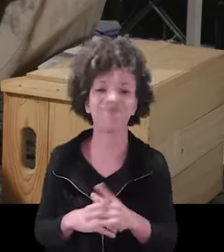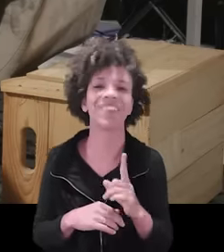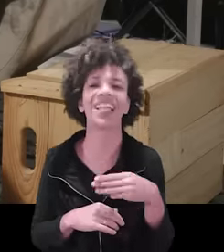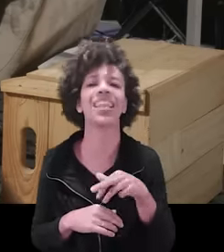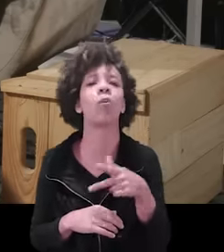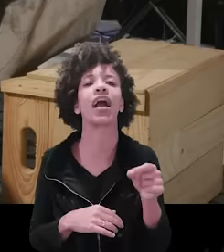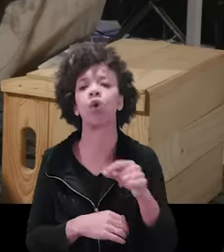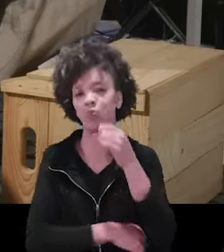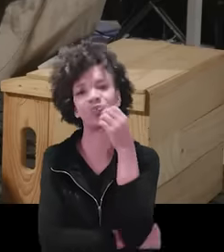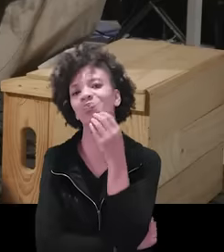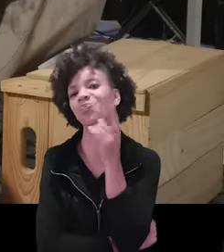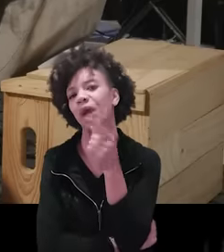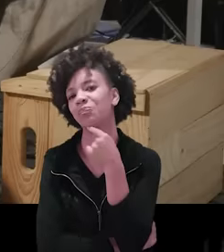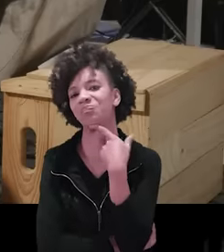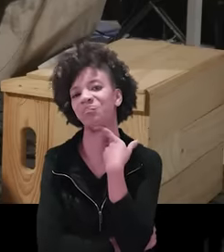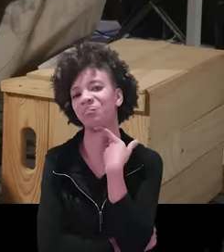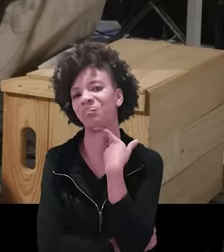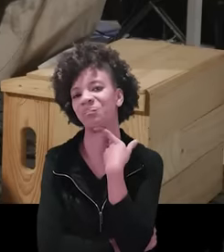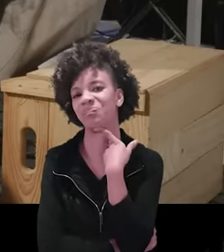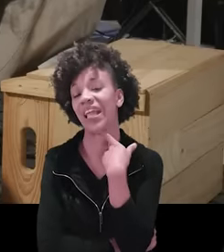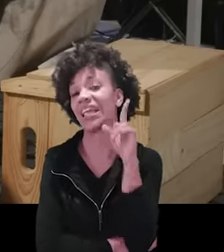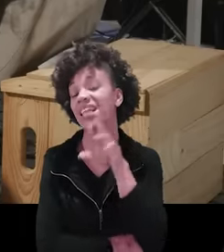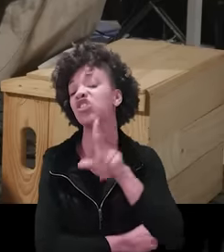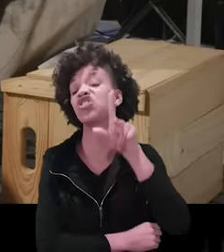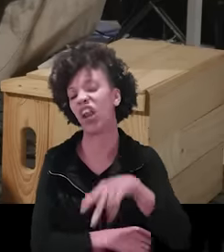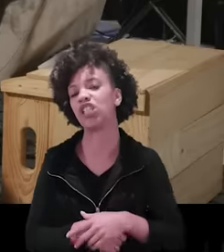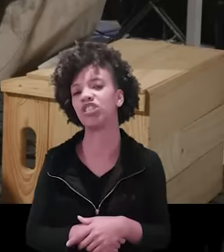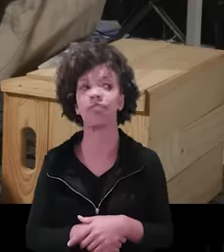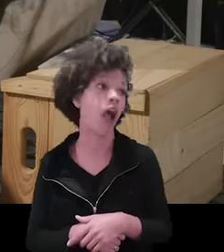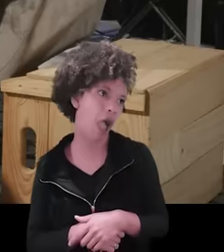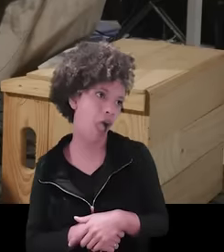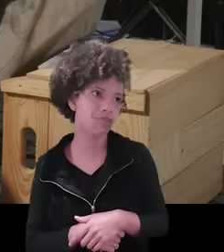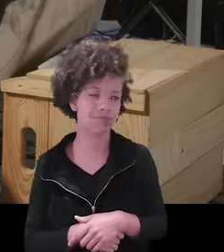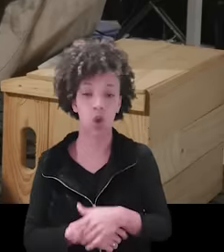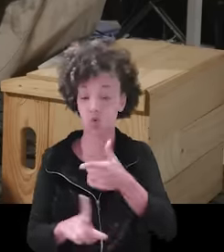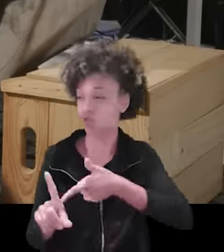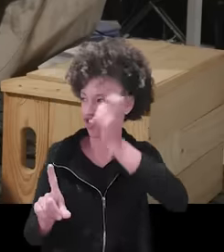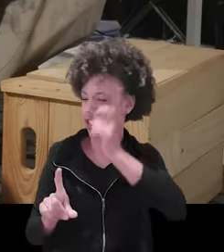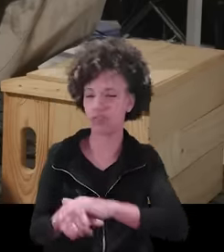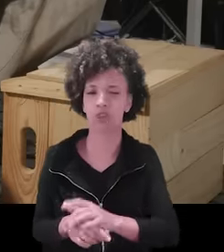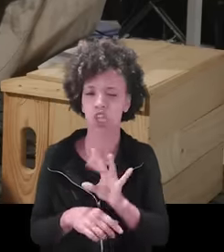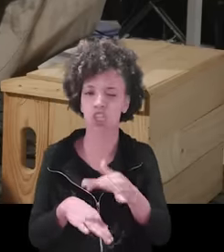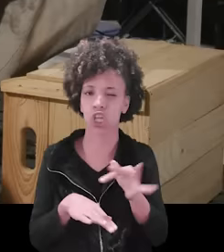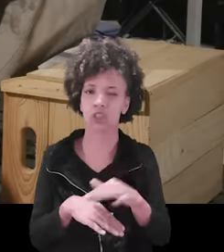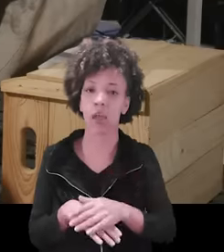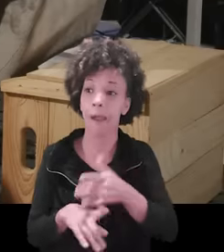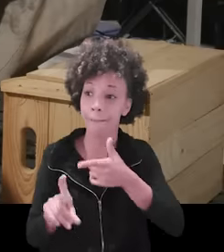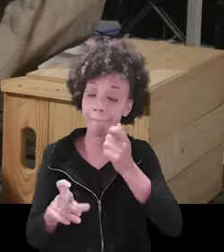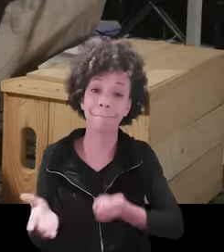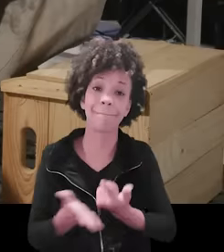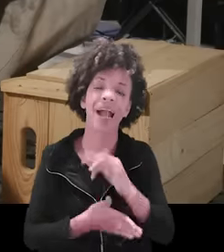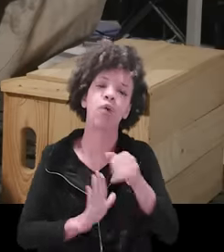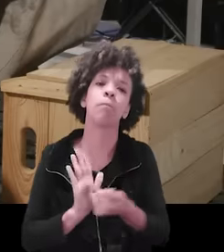marcam não não não Estados Unidos é diferente é é um tiro machuca